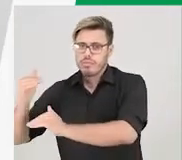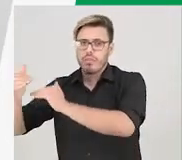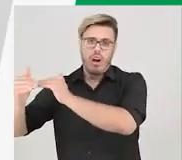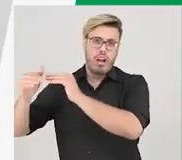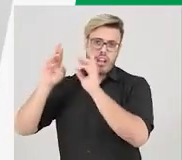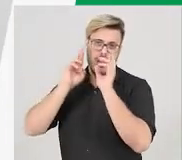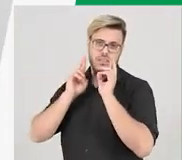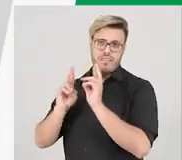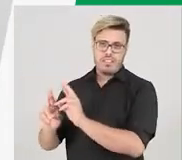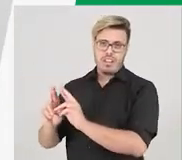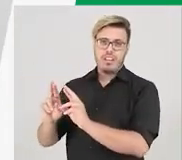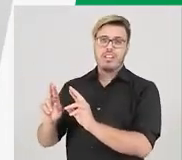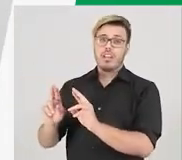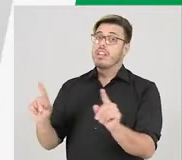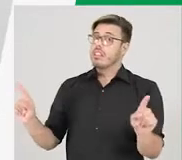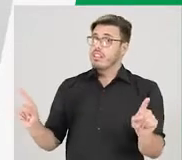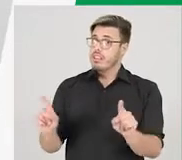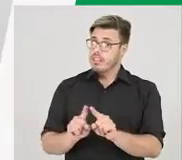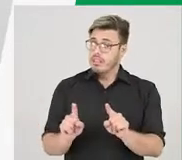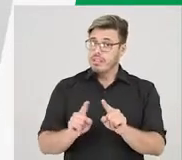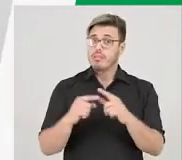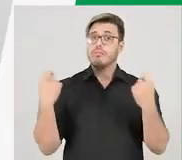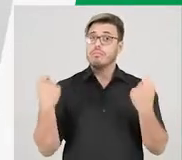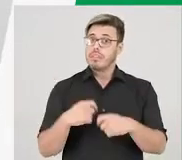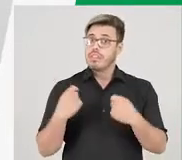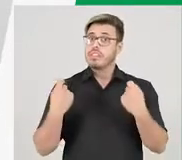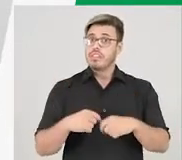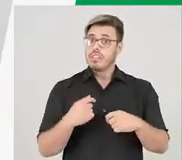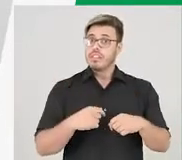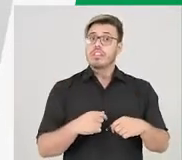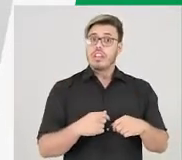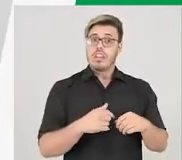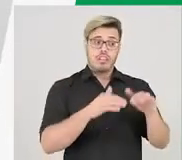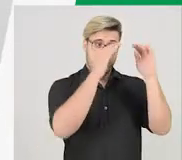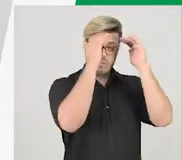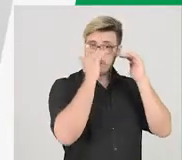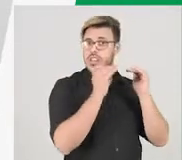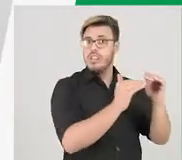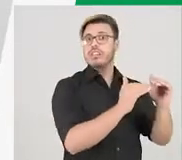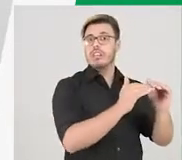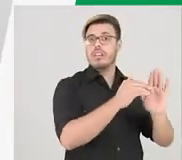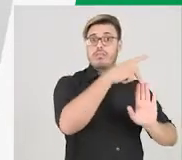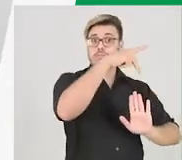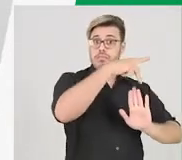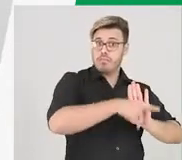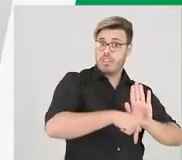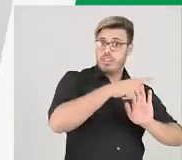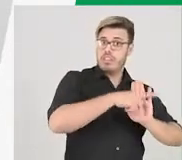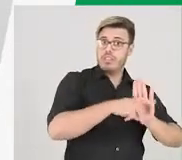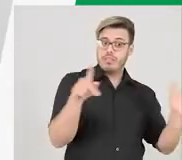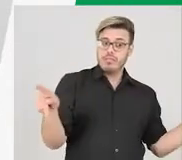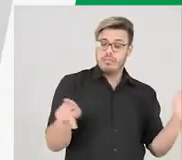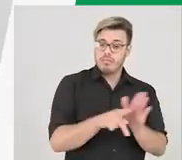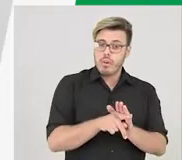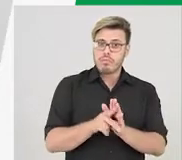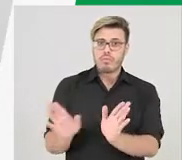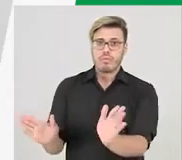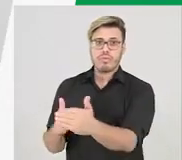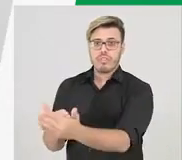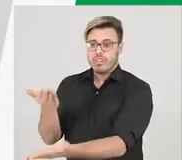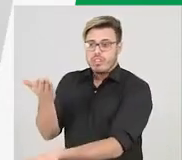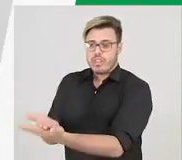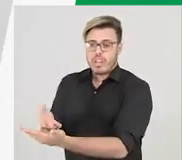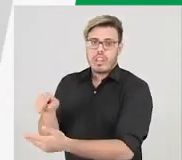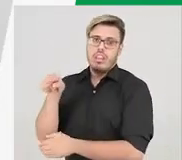planejamento e o currículo escolar proposto para o ano que o aluno está inserido. Por quê? Porque muitas vezes lá no plano educacional individualizado